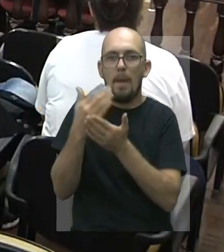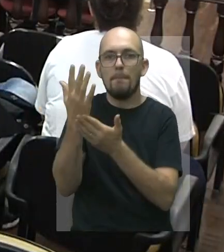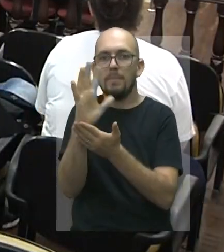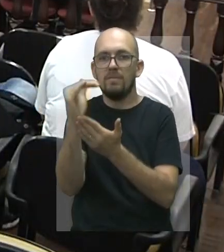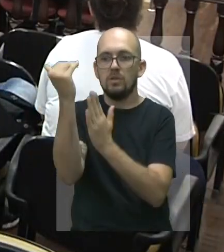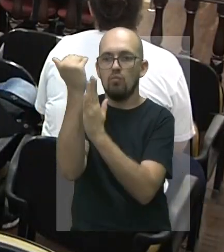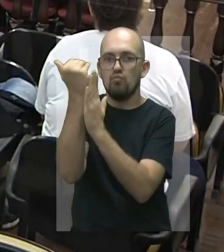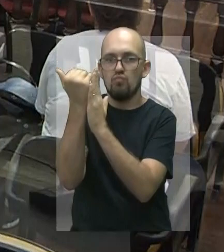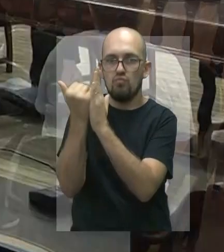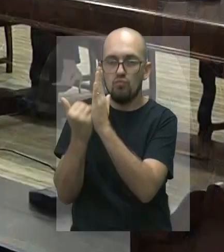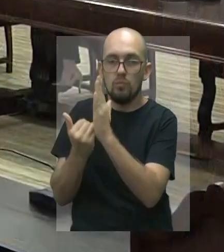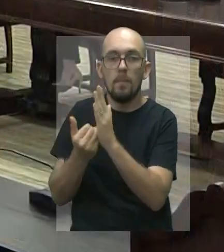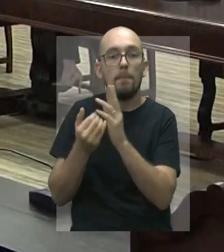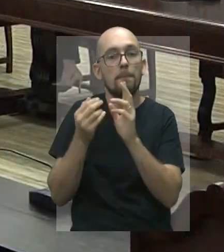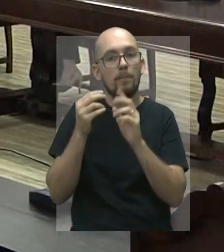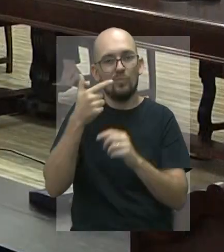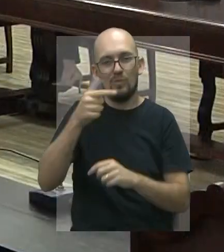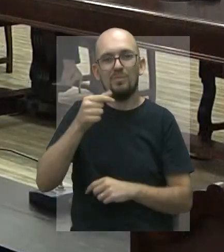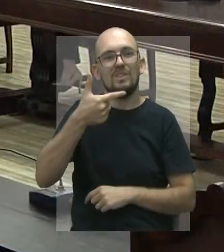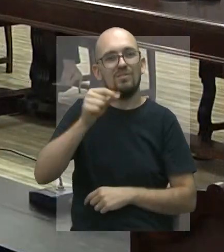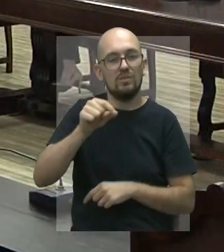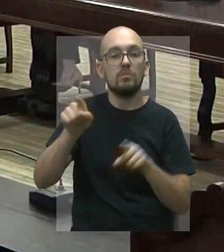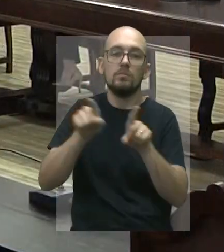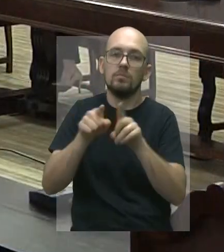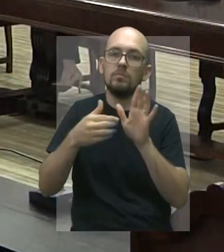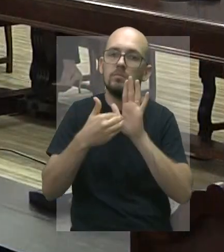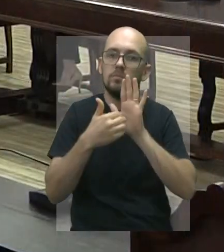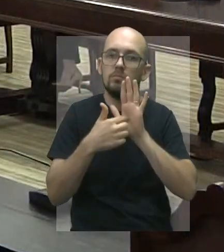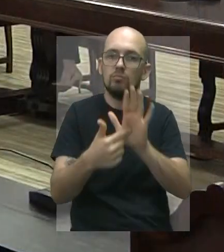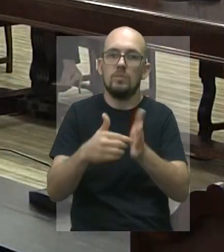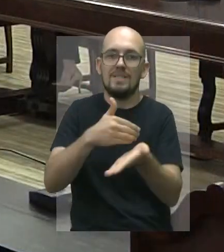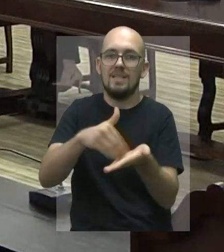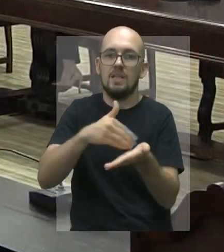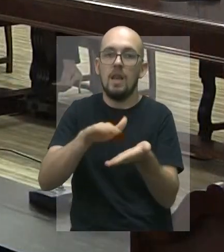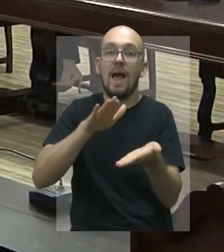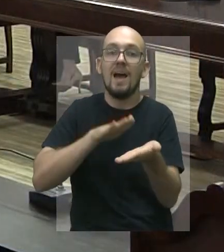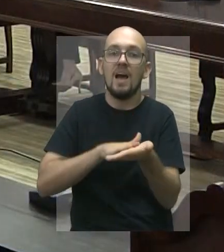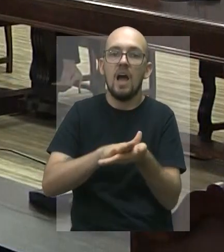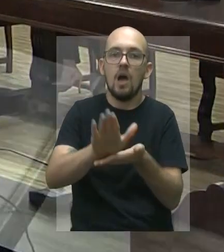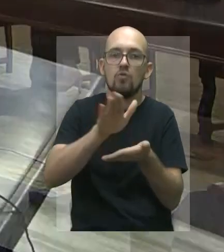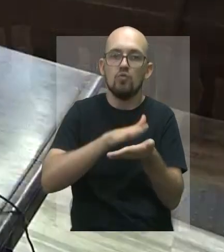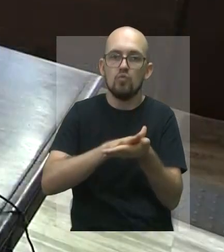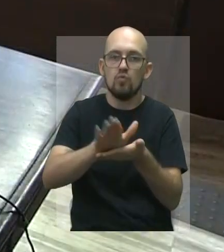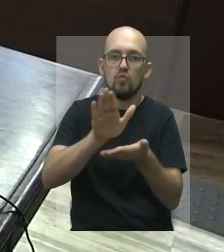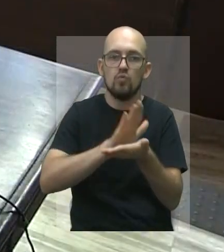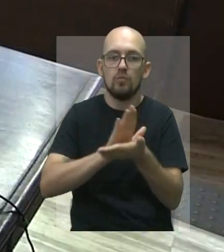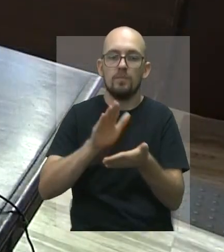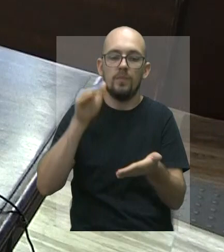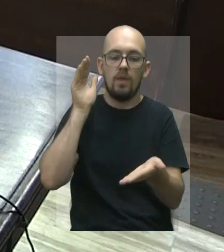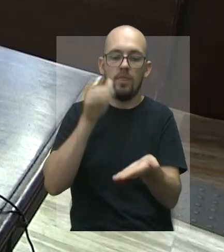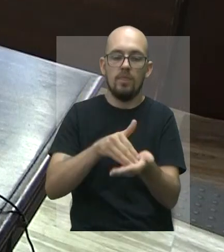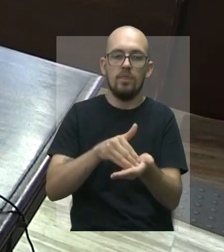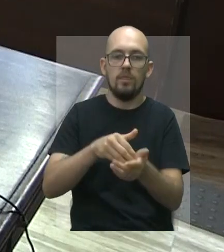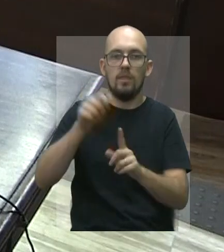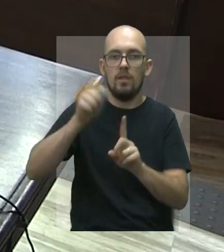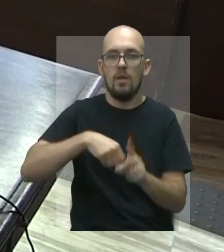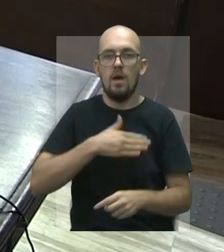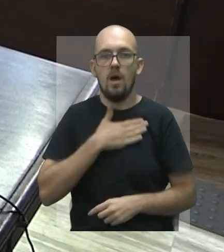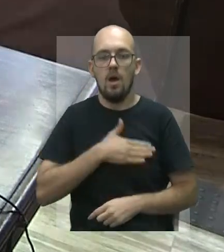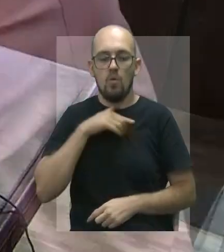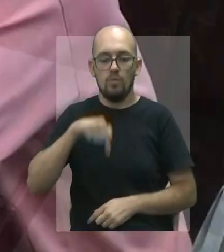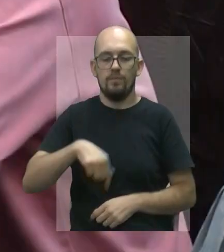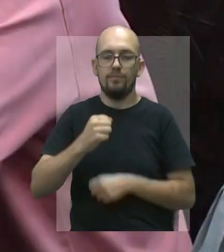durante a audiência, a Secretaria também prestou contas dos gastos da Prefeitura até o mês de agosto deste